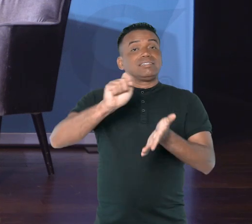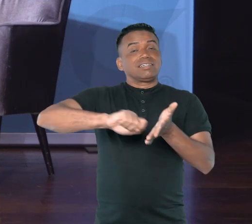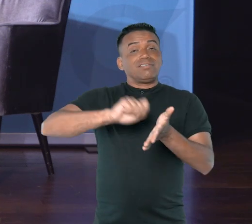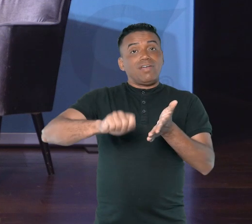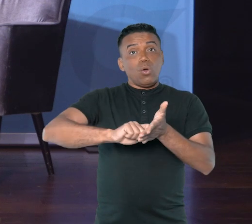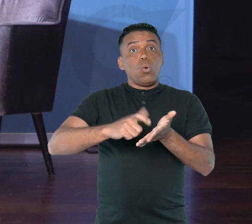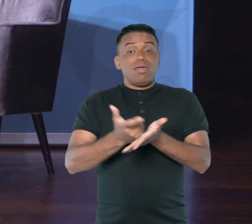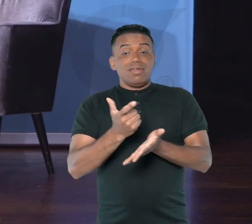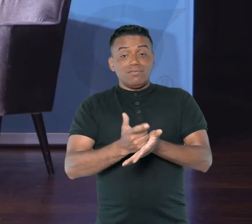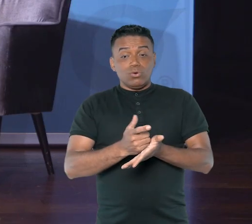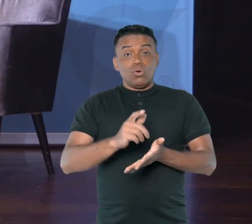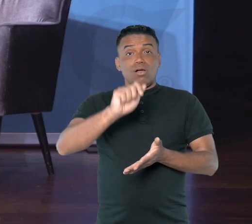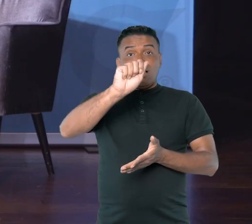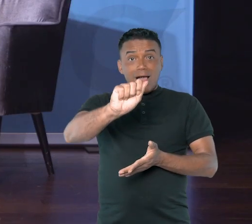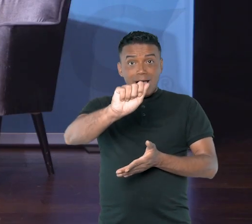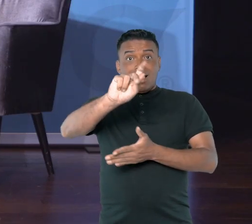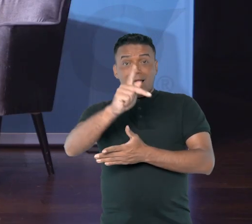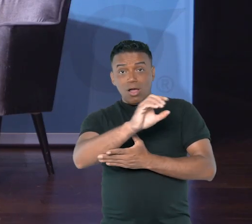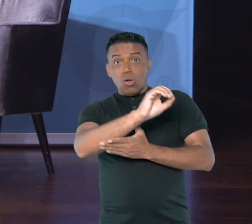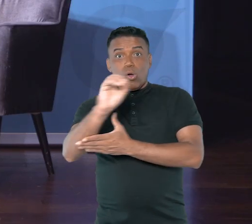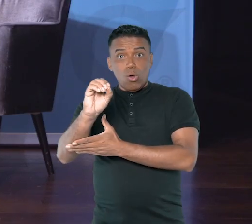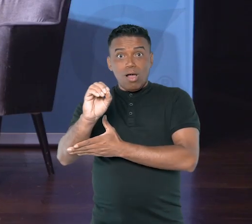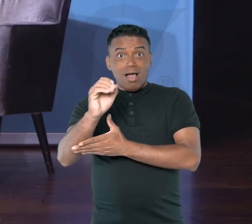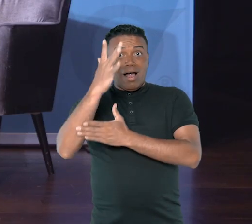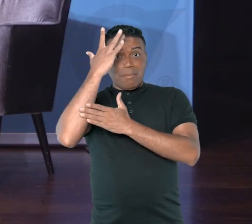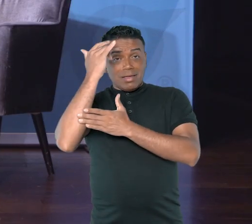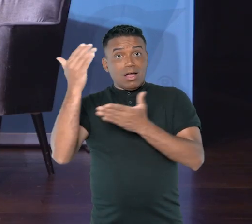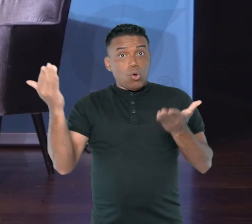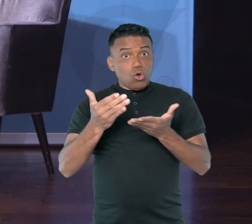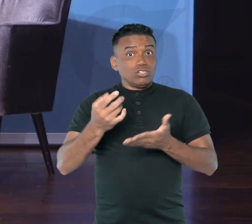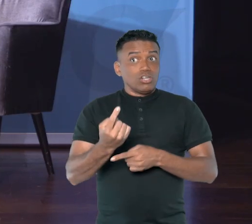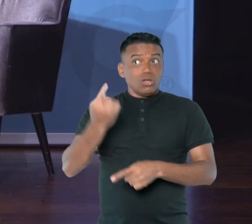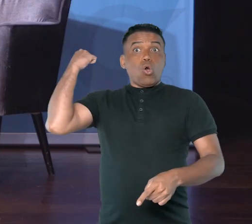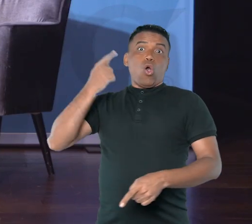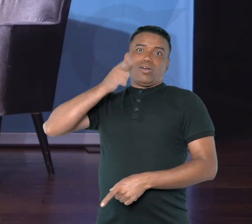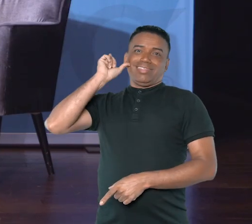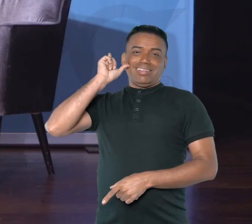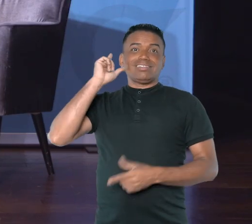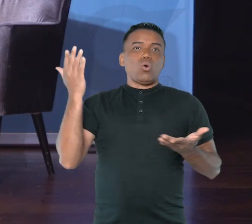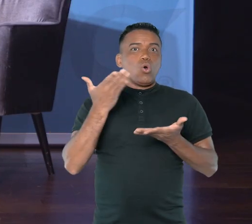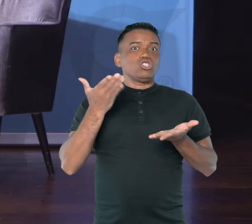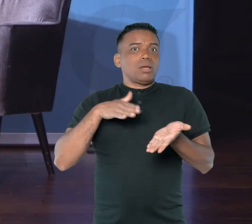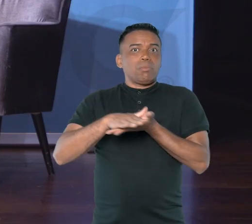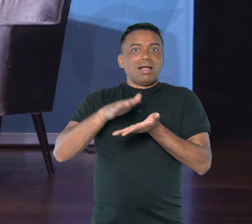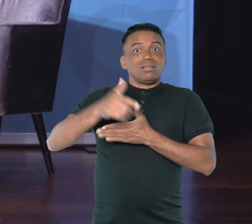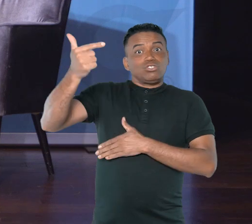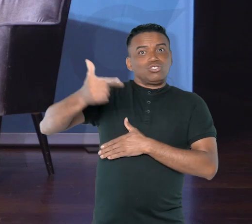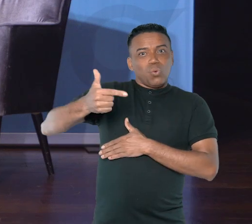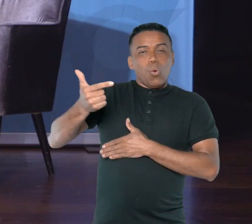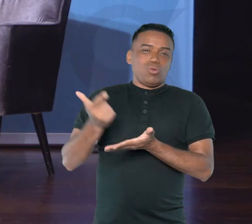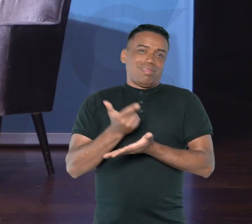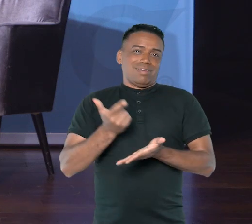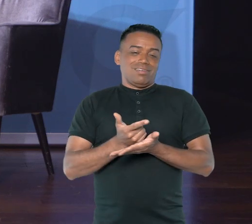Arro, Amanhã, Hoje é Ontem, que é um best-seller. Hoje, Daniela participa com a gente, lançando o seu segundo livro,